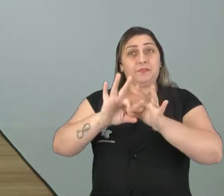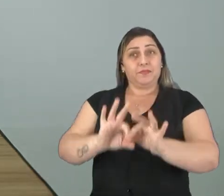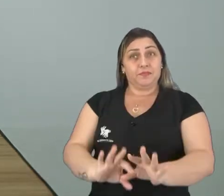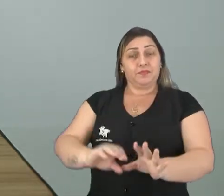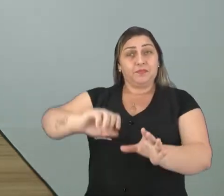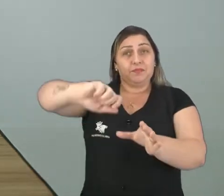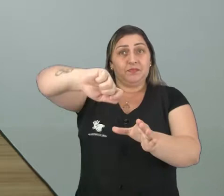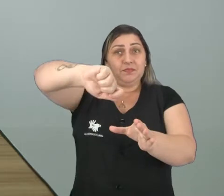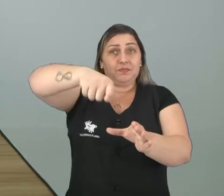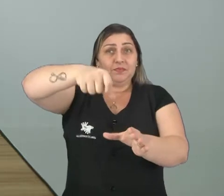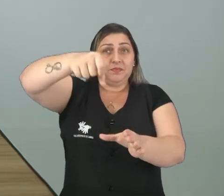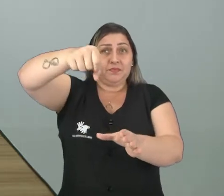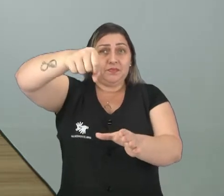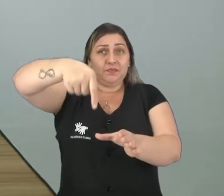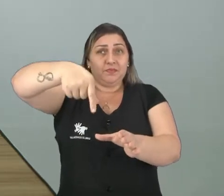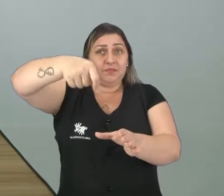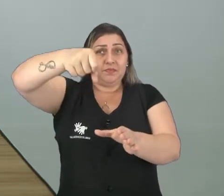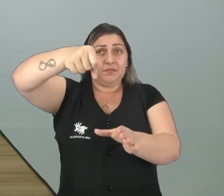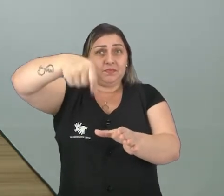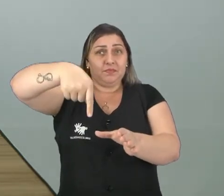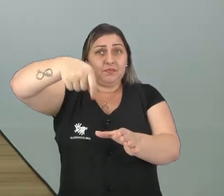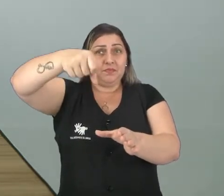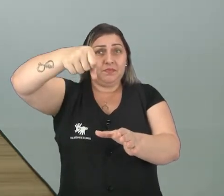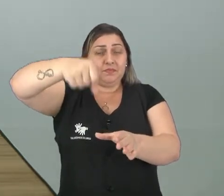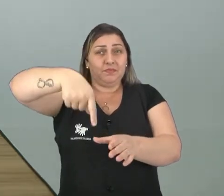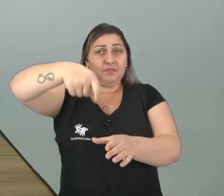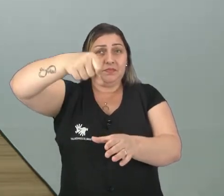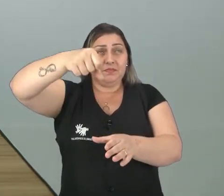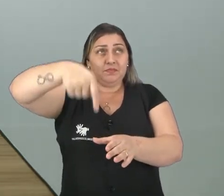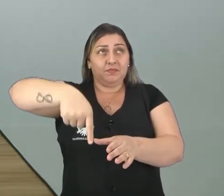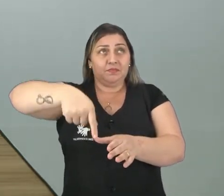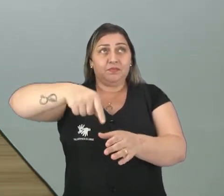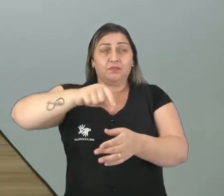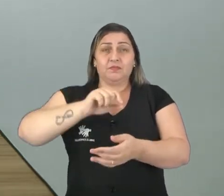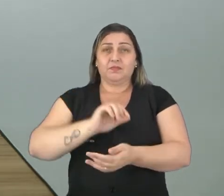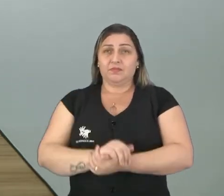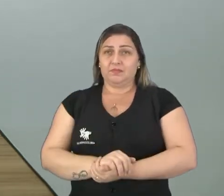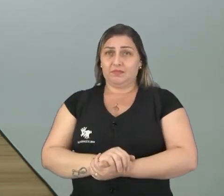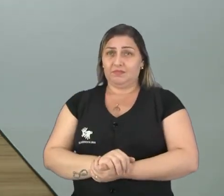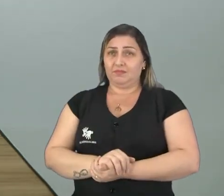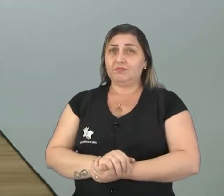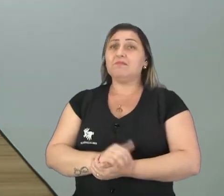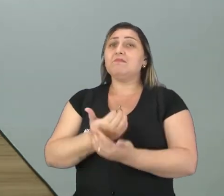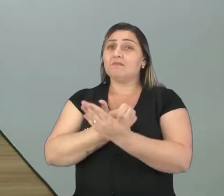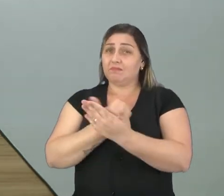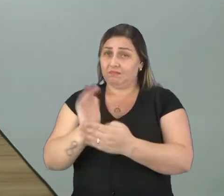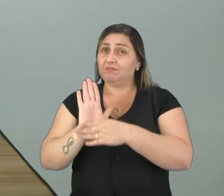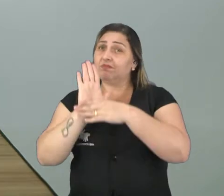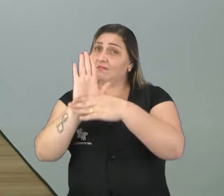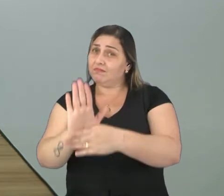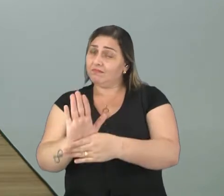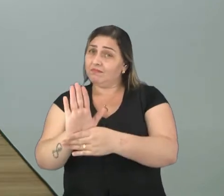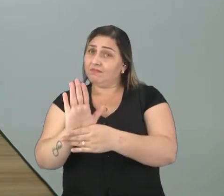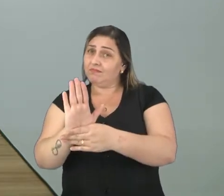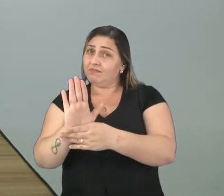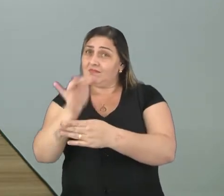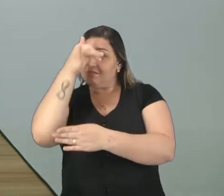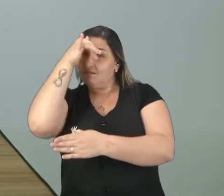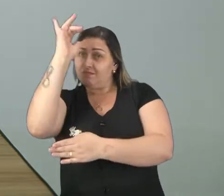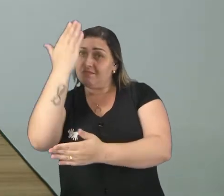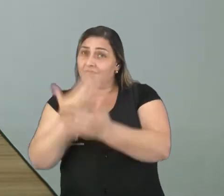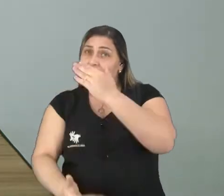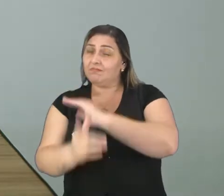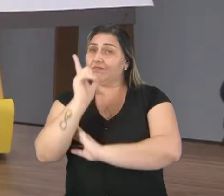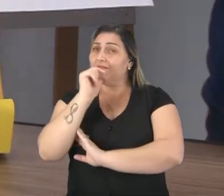Deixar a torneira pingando. Deixar a torneira pingando. Será que é uma ação que ajuda na economia? Não,